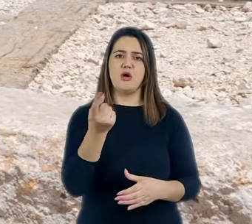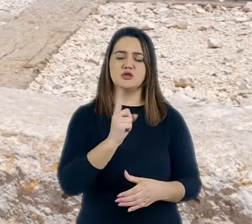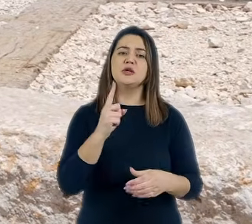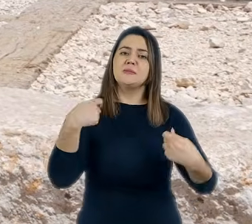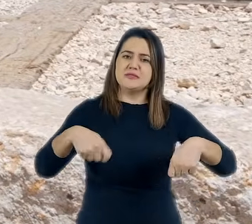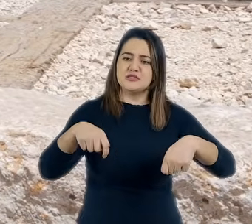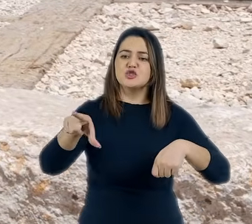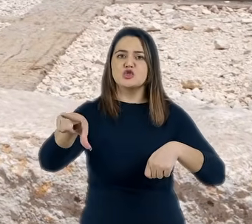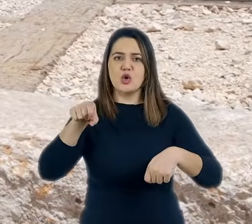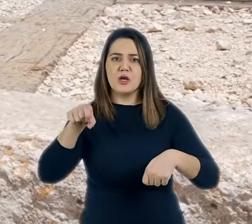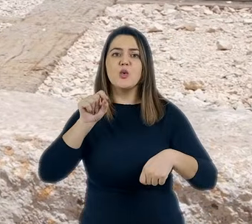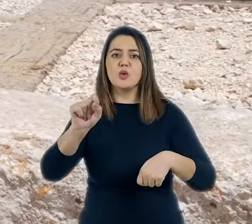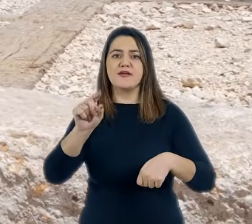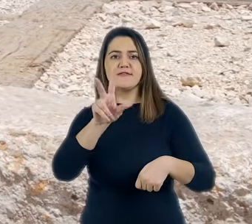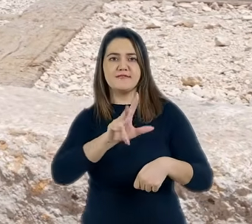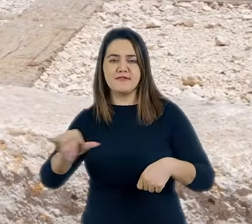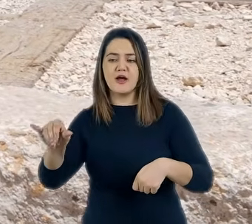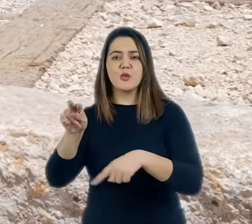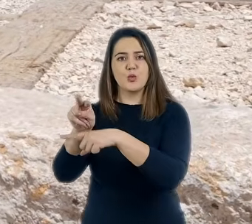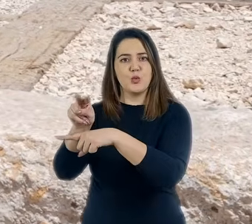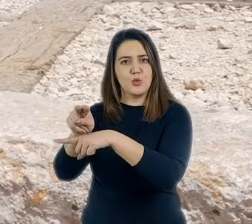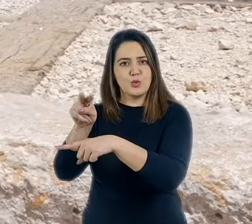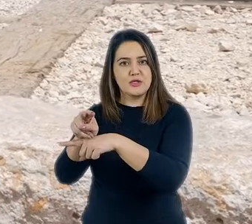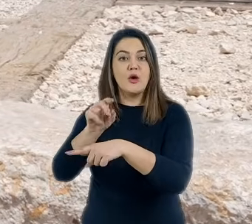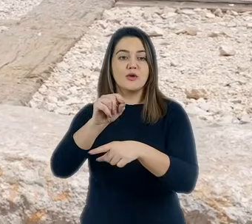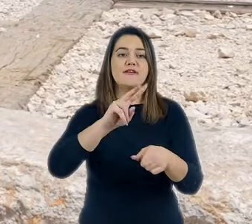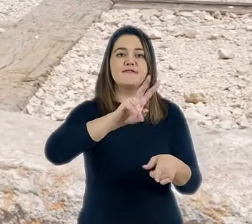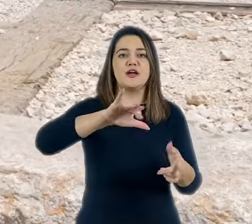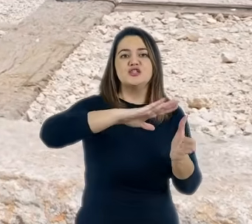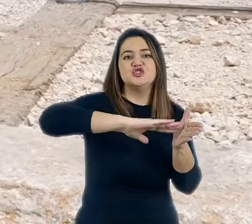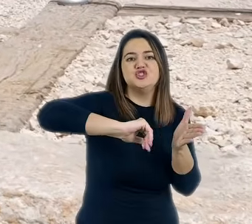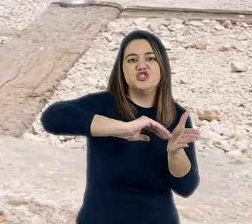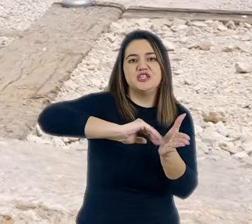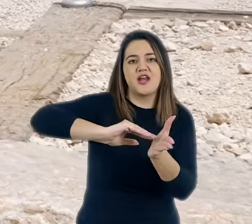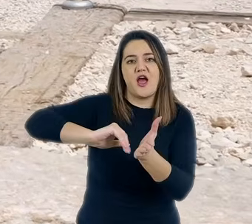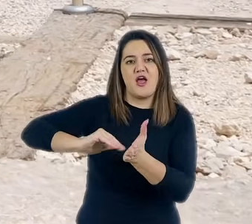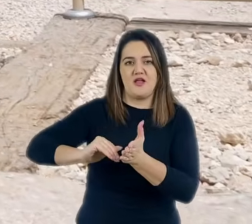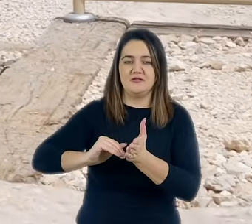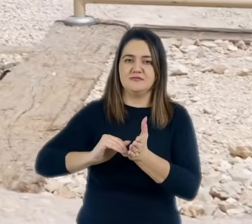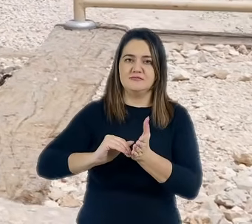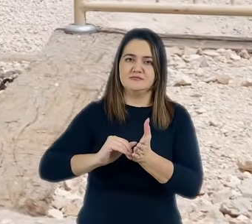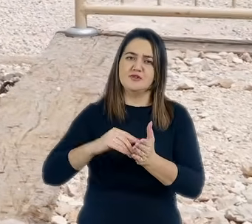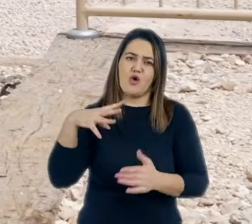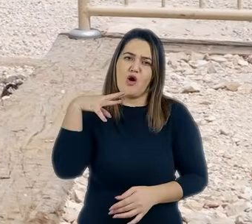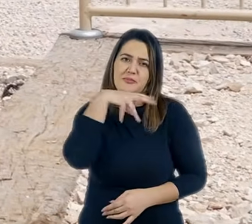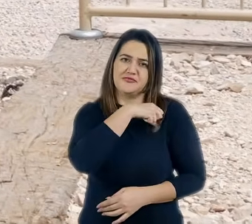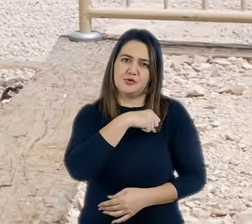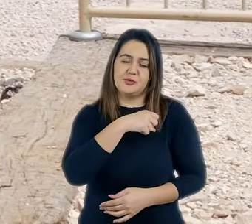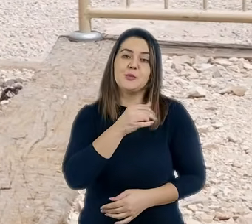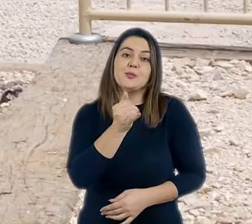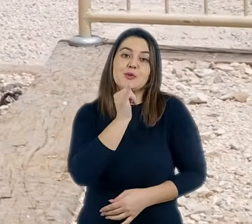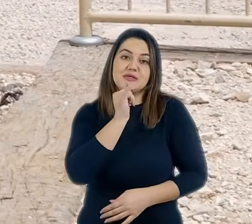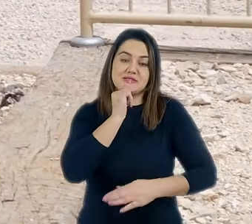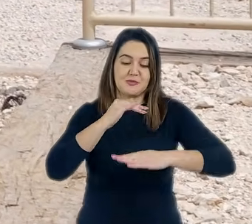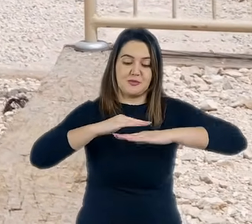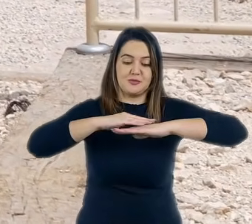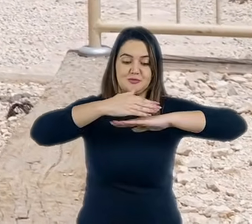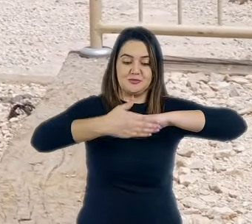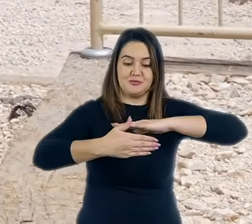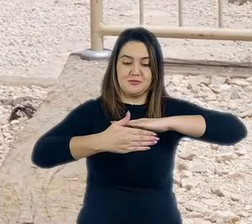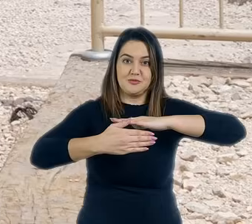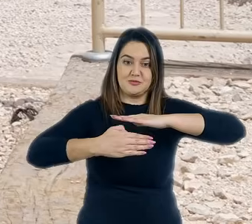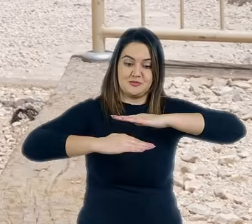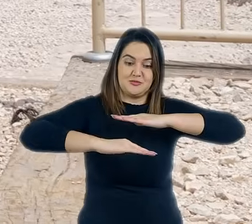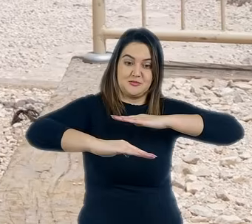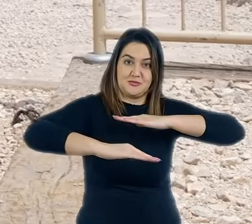Você escolhe o que vai preservar e o que vai tirar. É claro, é óbvio que se fôssemos tirar esse piso